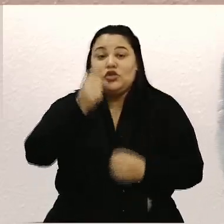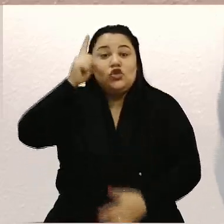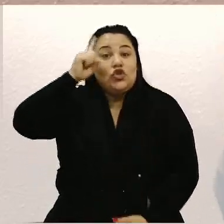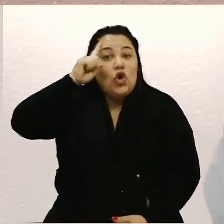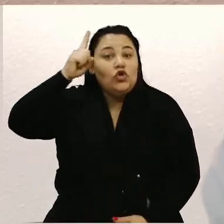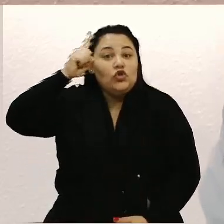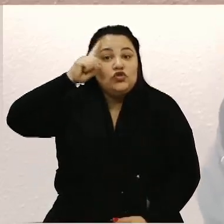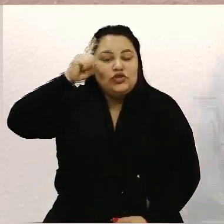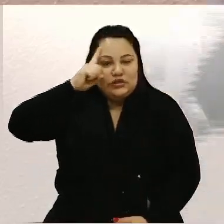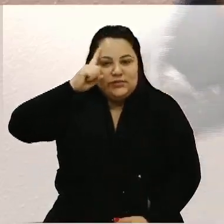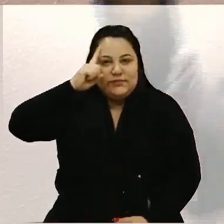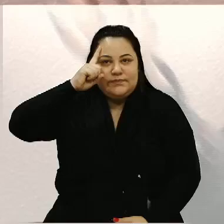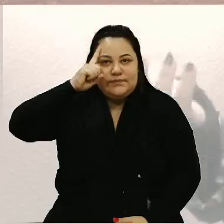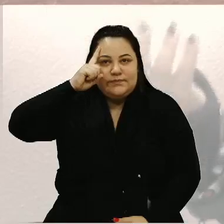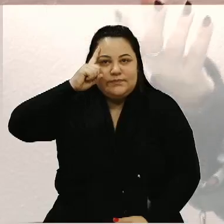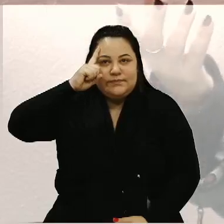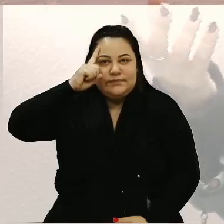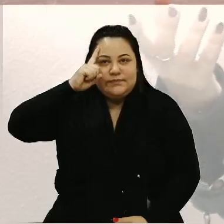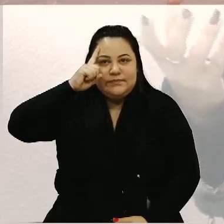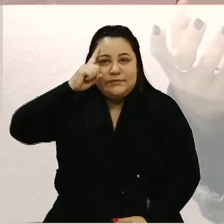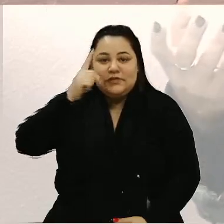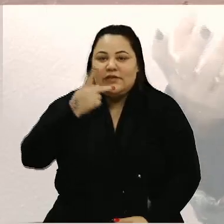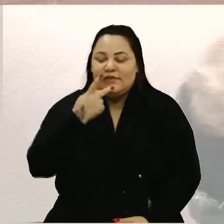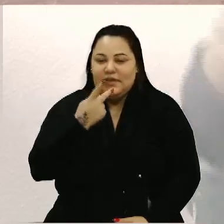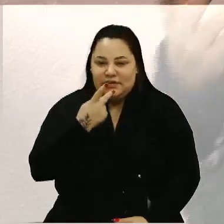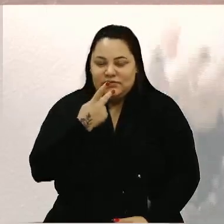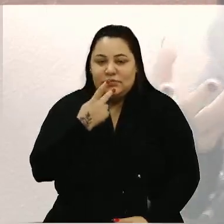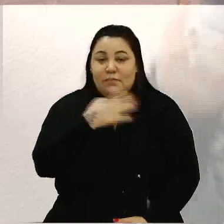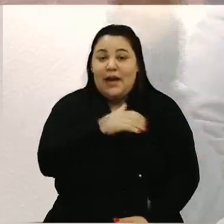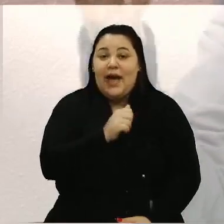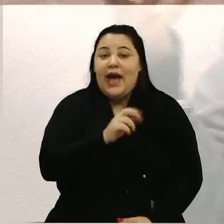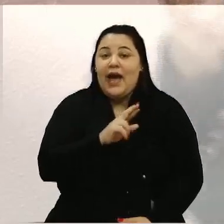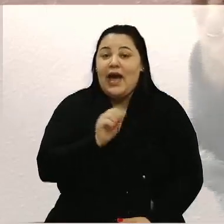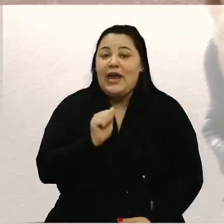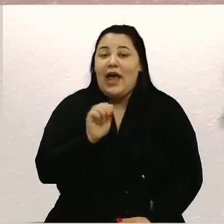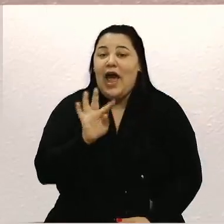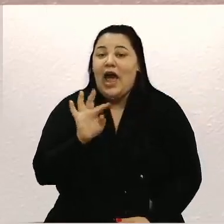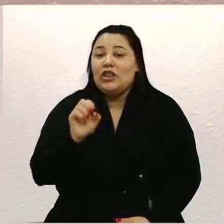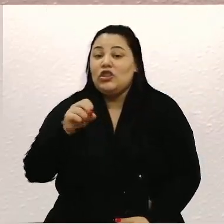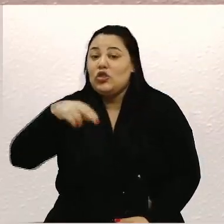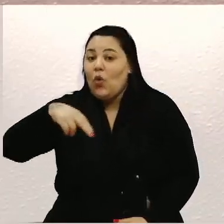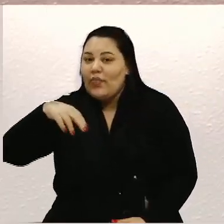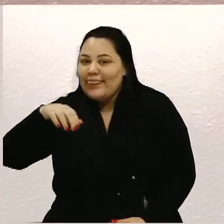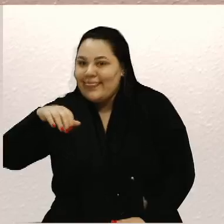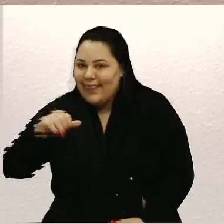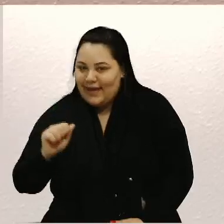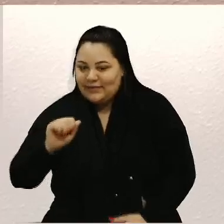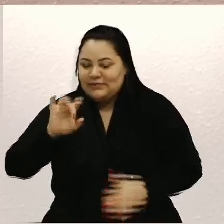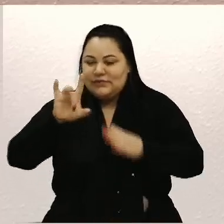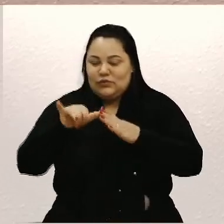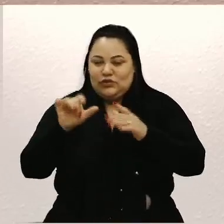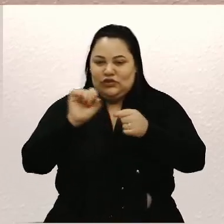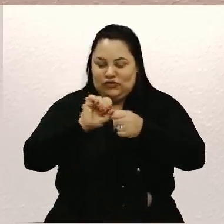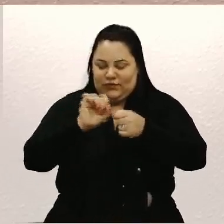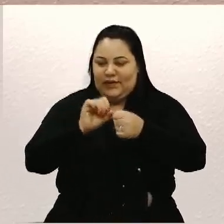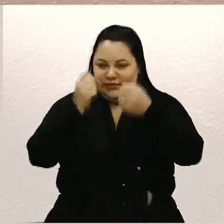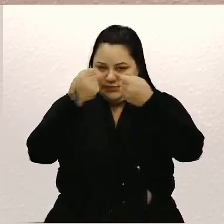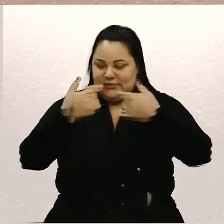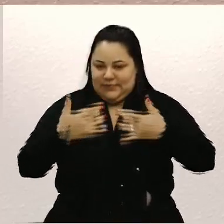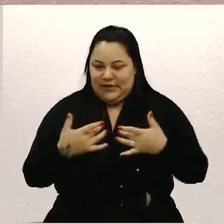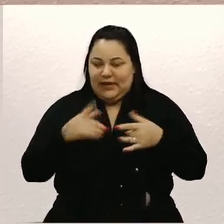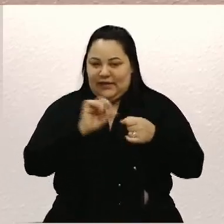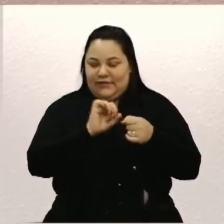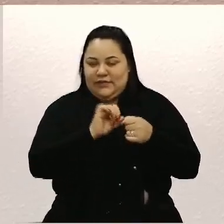Nós estamos falando de maratona para os estudantes que estão aqui conosco hoje, né, para as profs que estão aqui no plenário, depois a gente vai fazer referência a